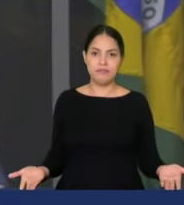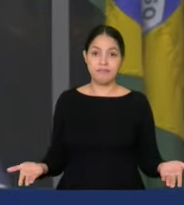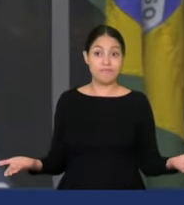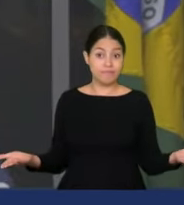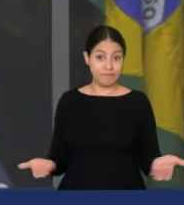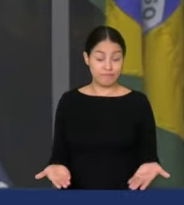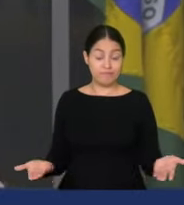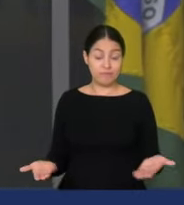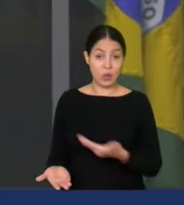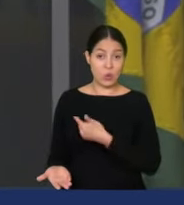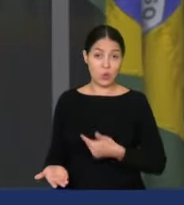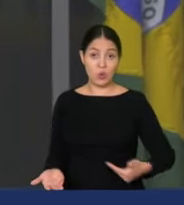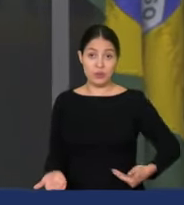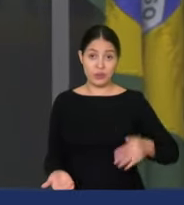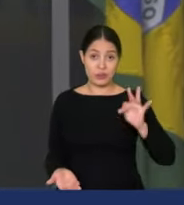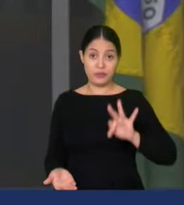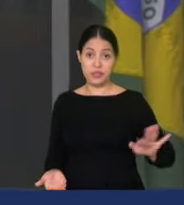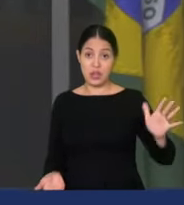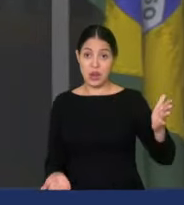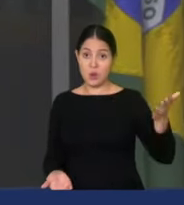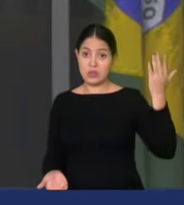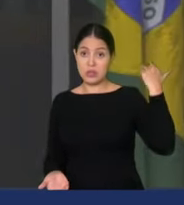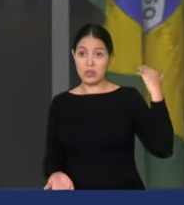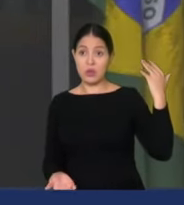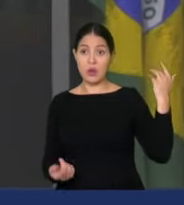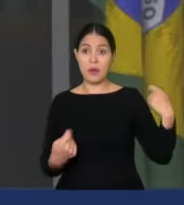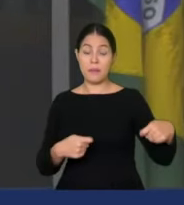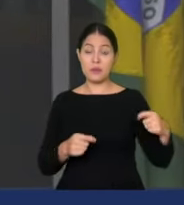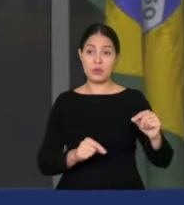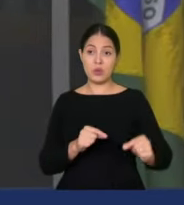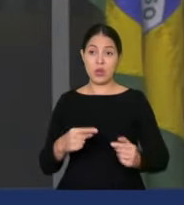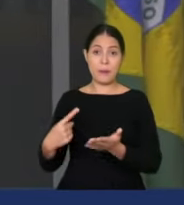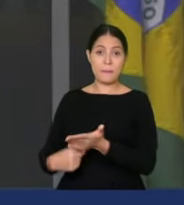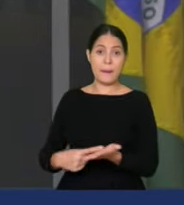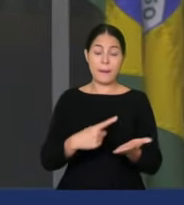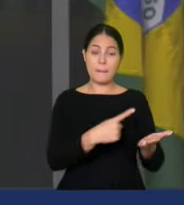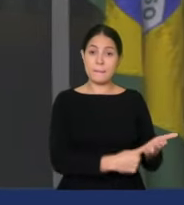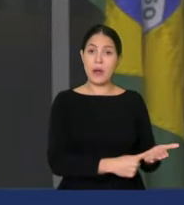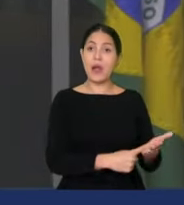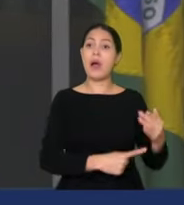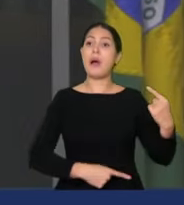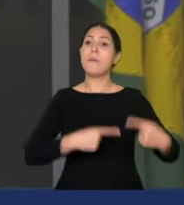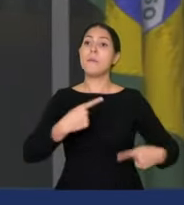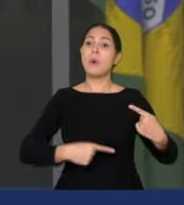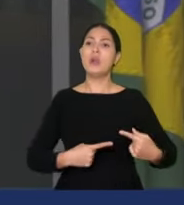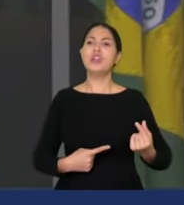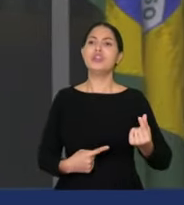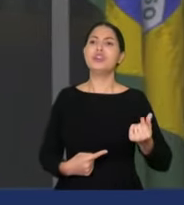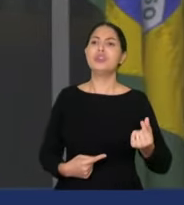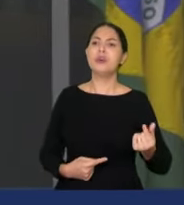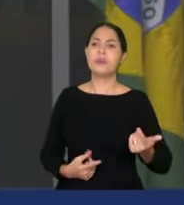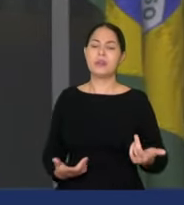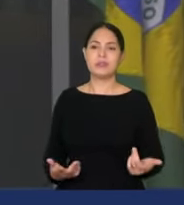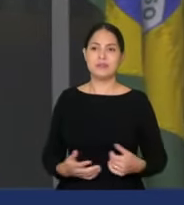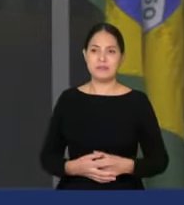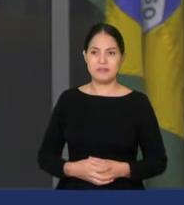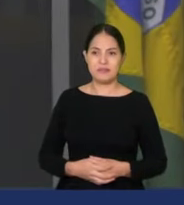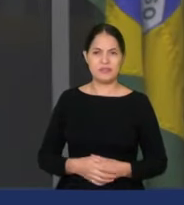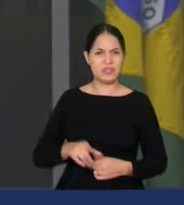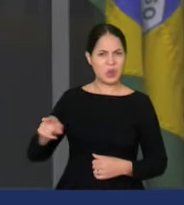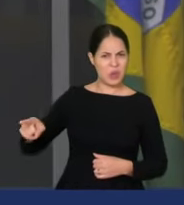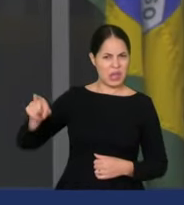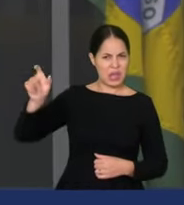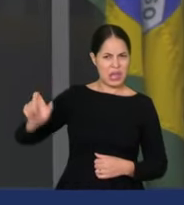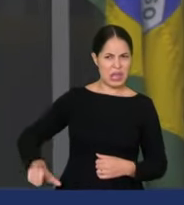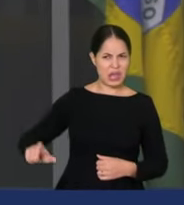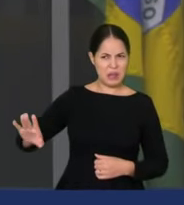anterior teve que firmar um acordo de manter a política de preço. Então nem Bolsonaro, nem ninguém, nem